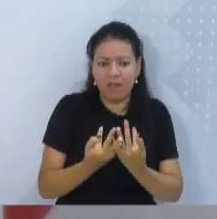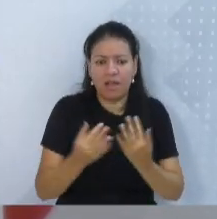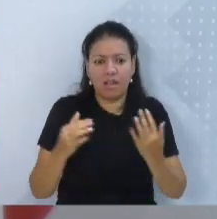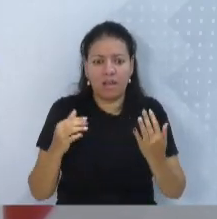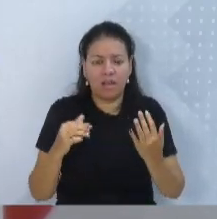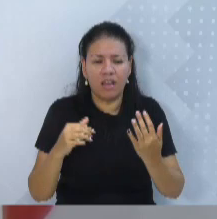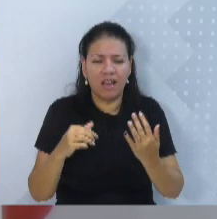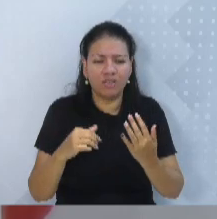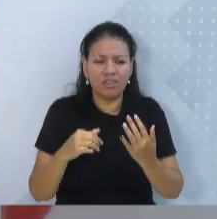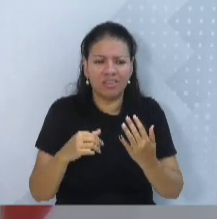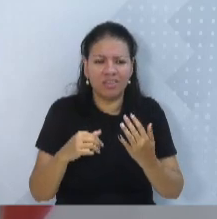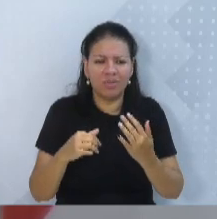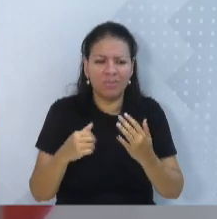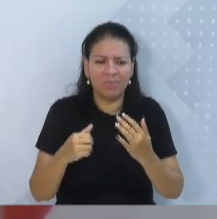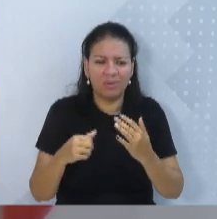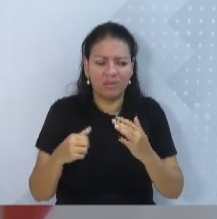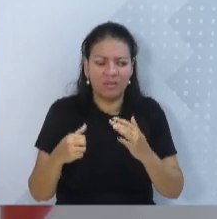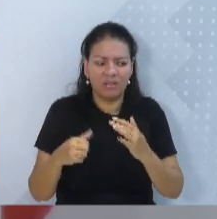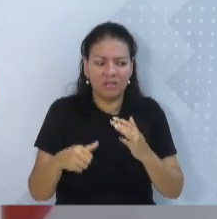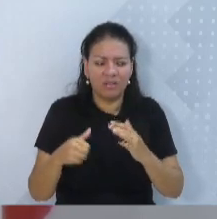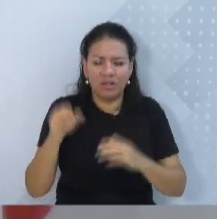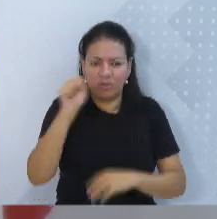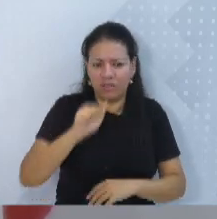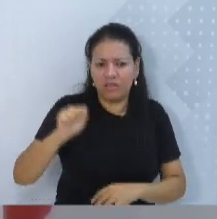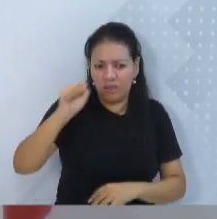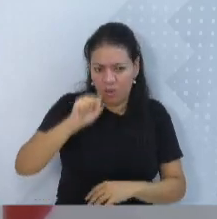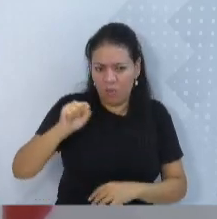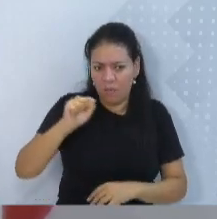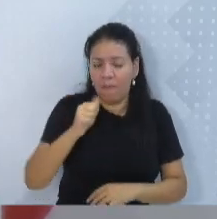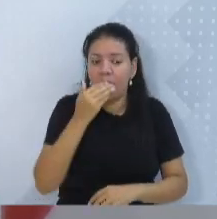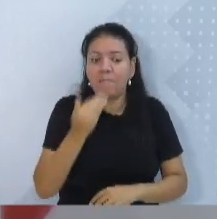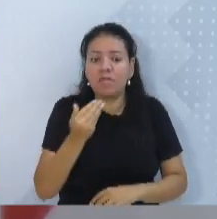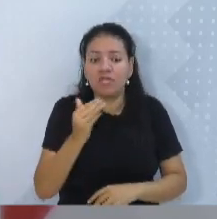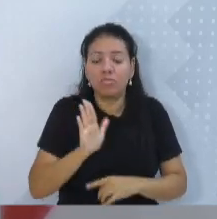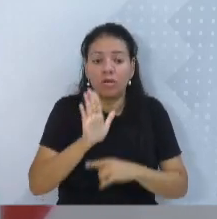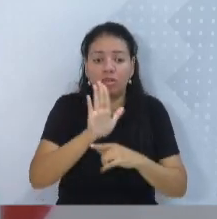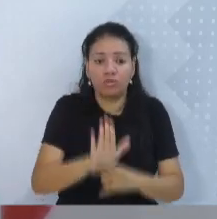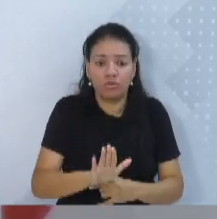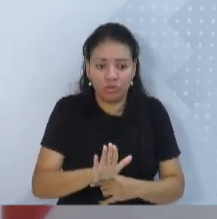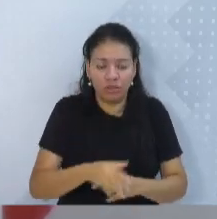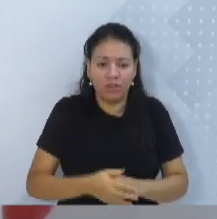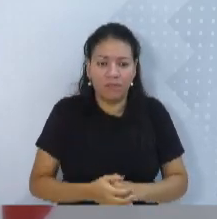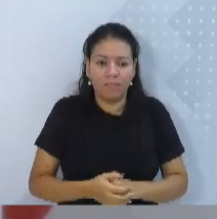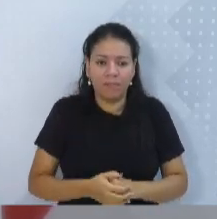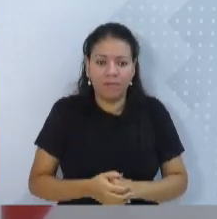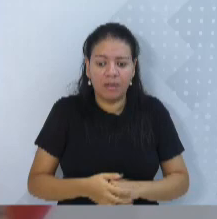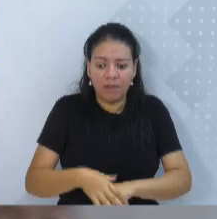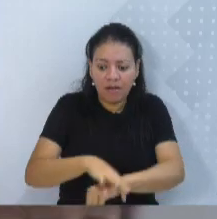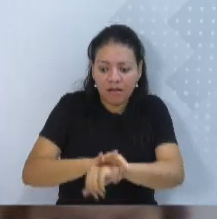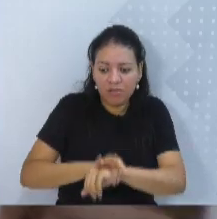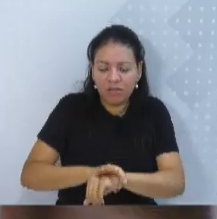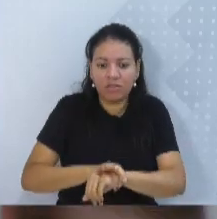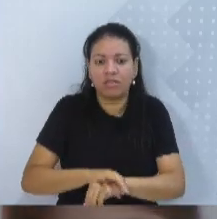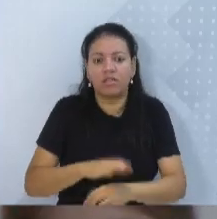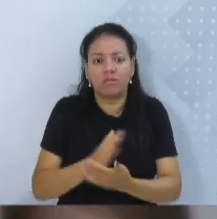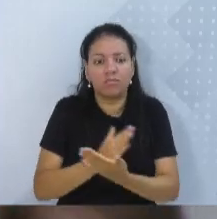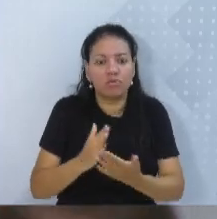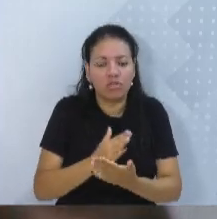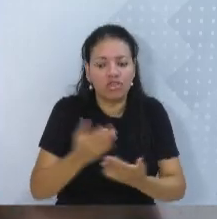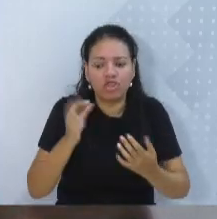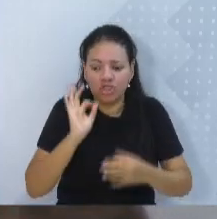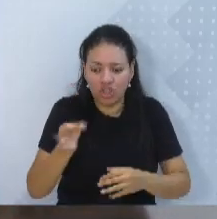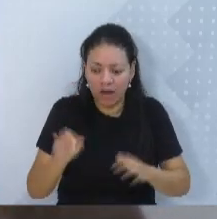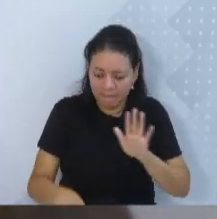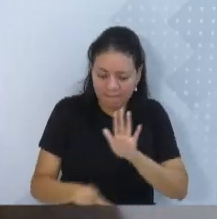né bater lá a porta pedindo uma ajuda para conseguir garantir algo que já está garantido